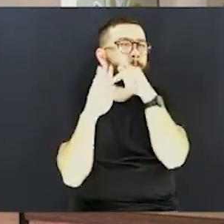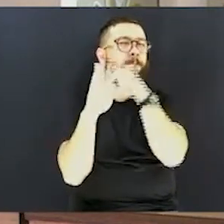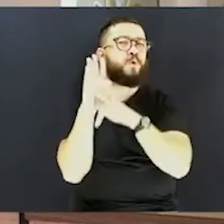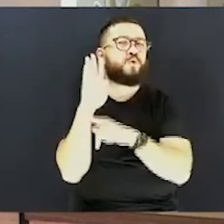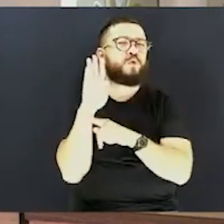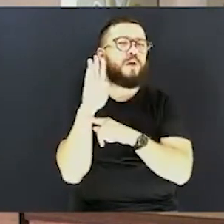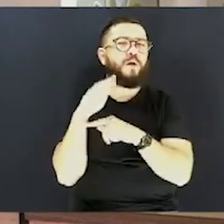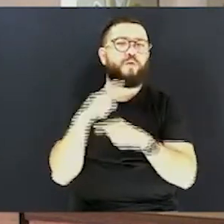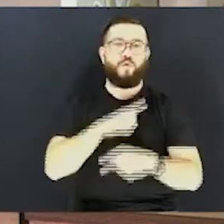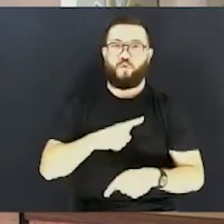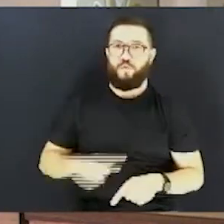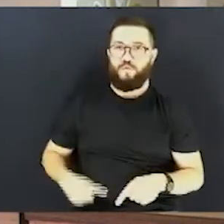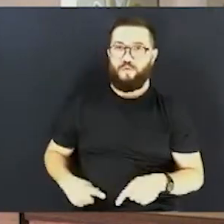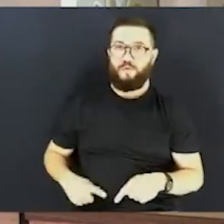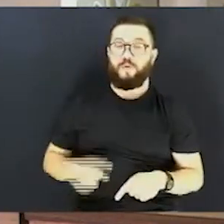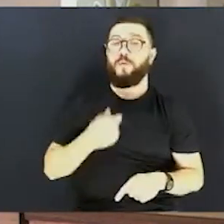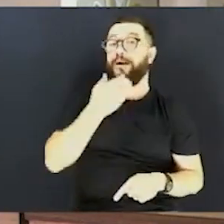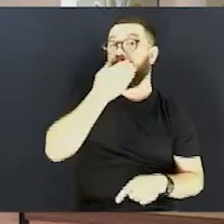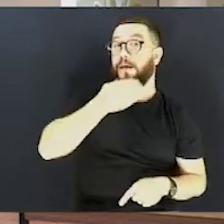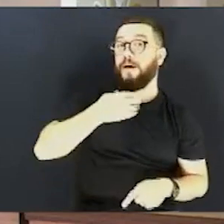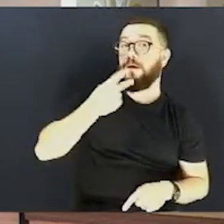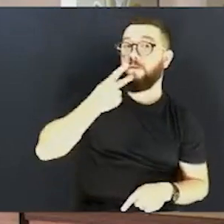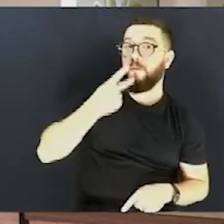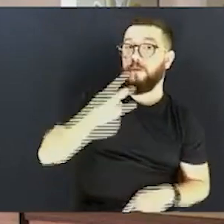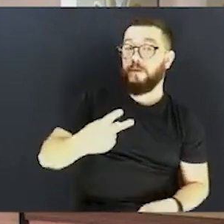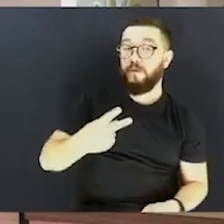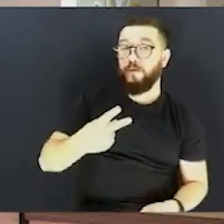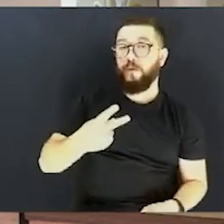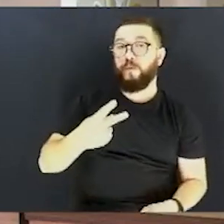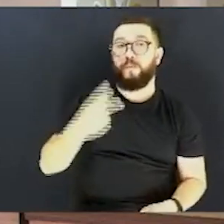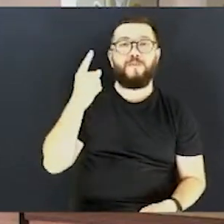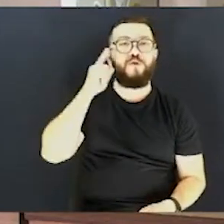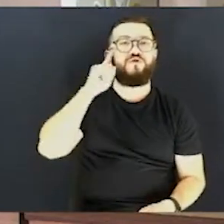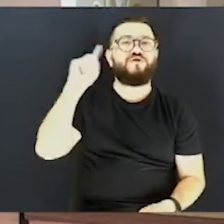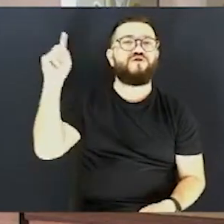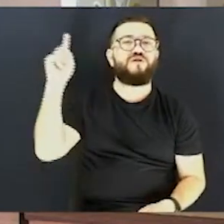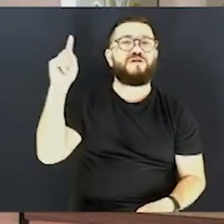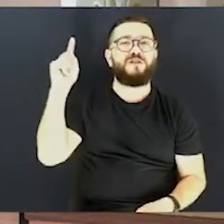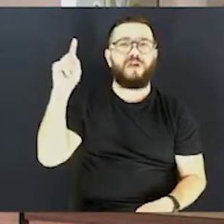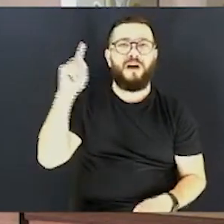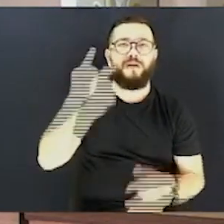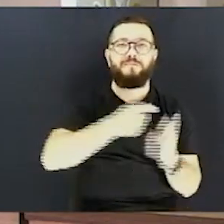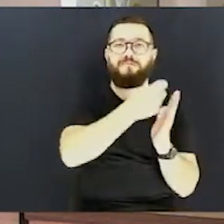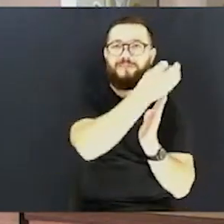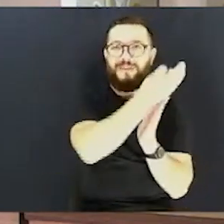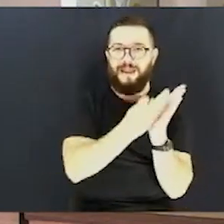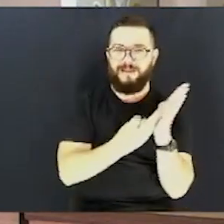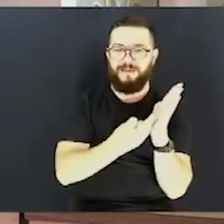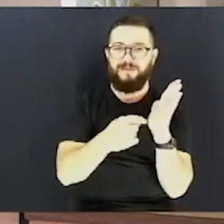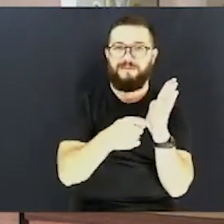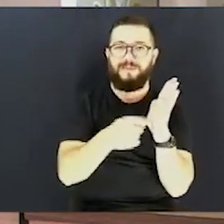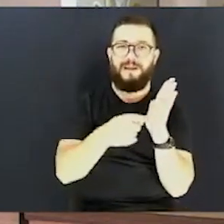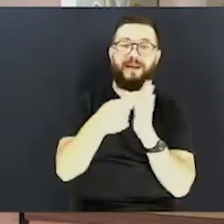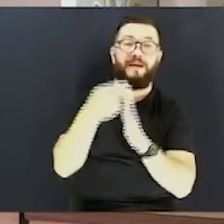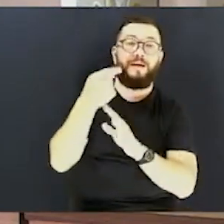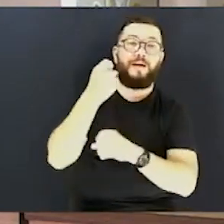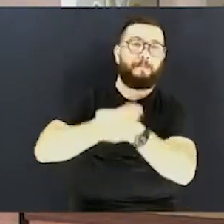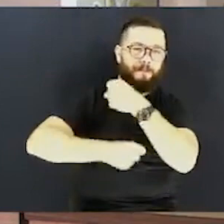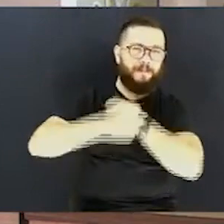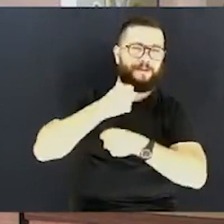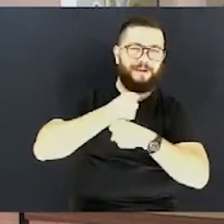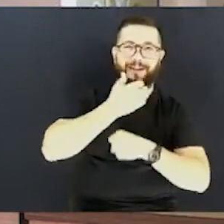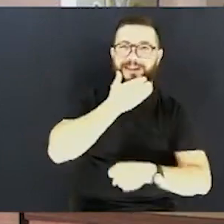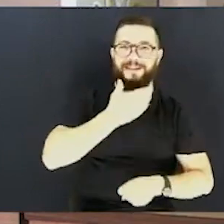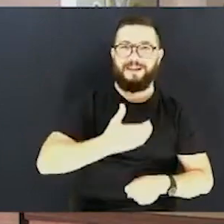Rafael Greca, quando da entrega deste plano, pela comissão que elaborou esse plano em dezembro do ano passado. Com imensa,